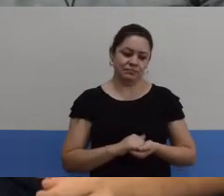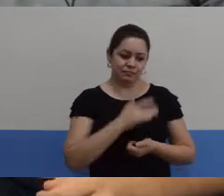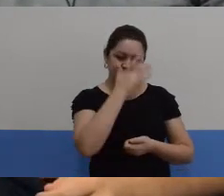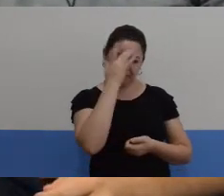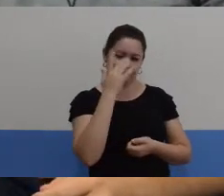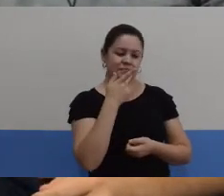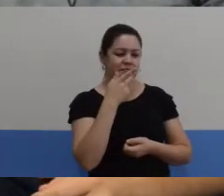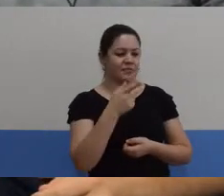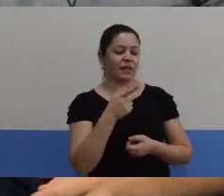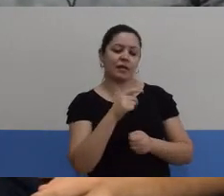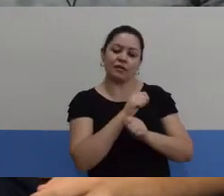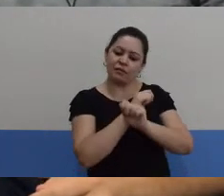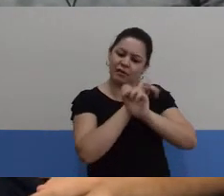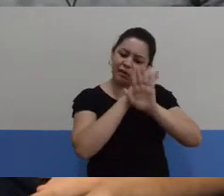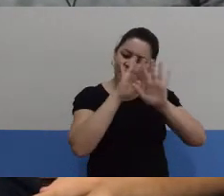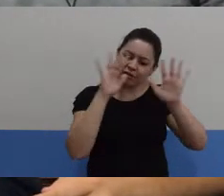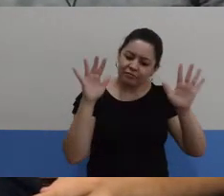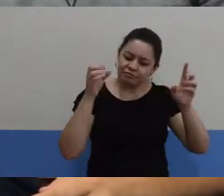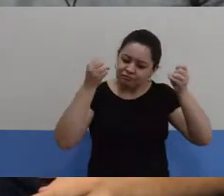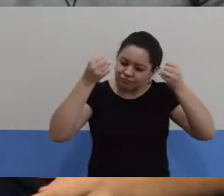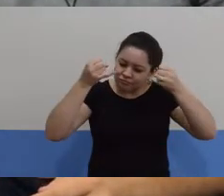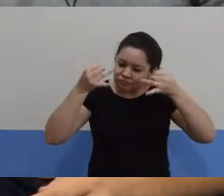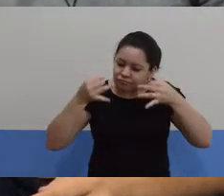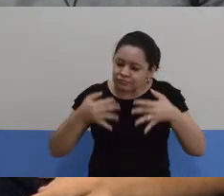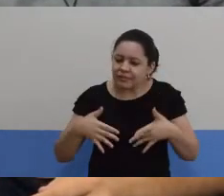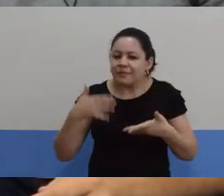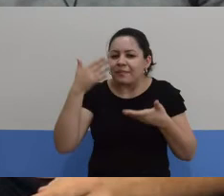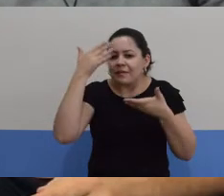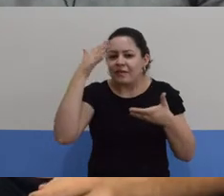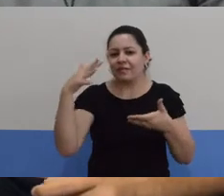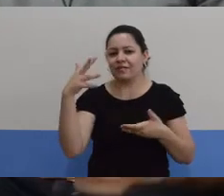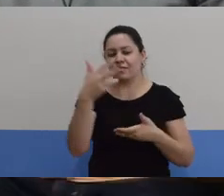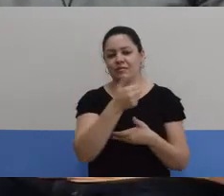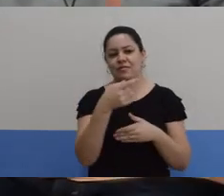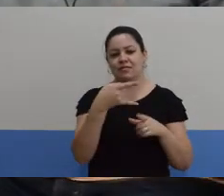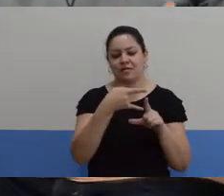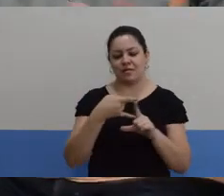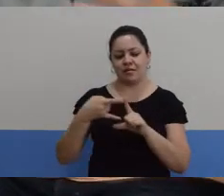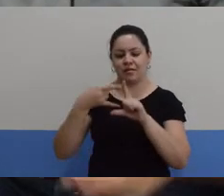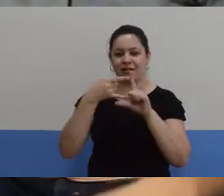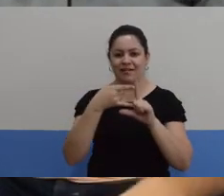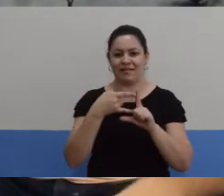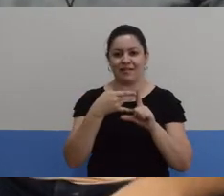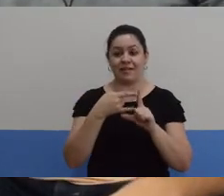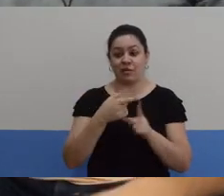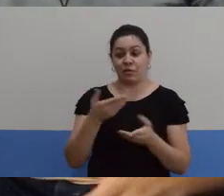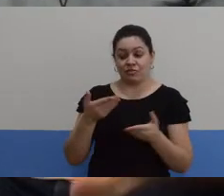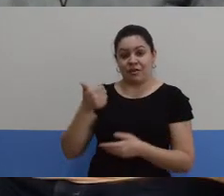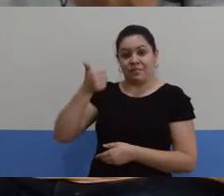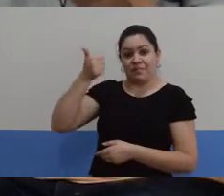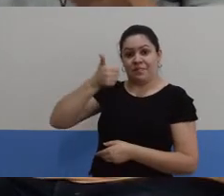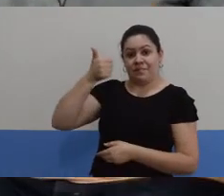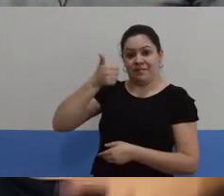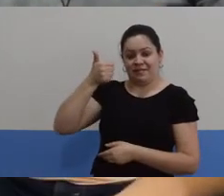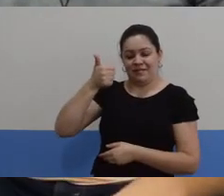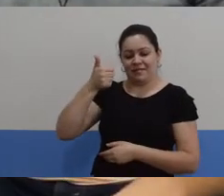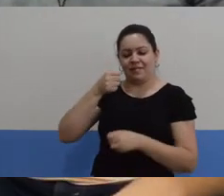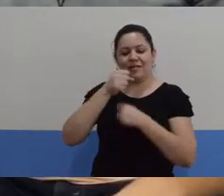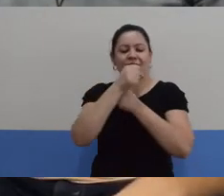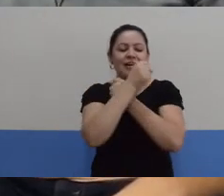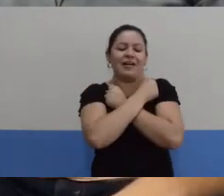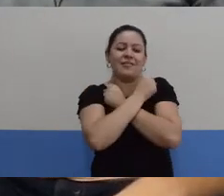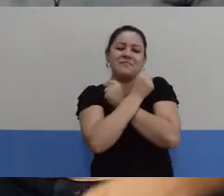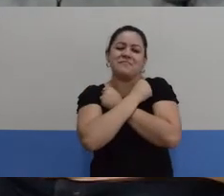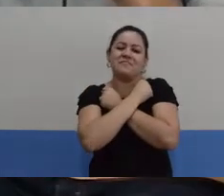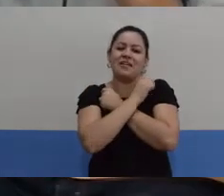e direcionamentos. Obrigado a todos os organizadores desta live. A primeira de 4 lives. Então, nosso abraço, nosso